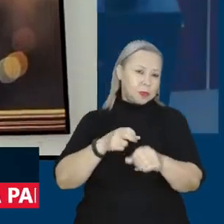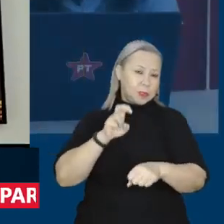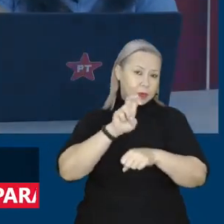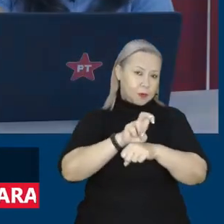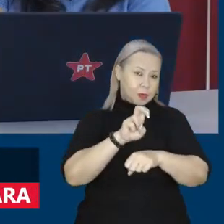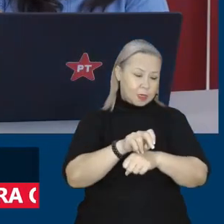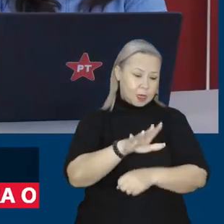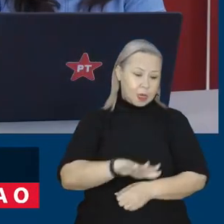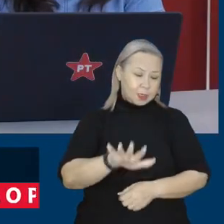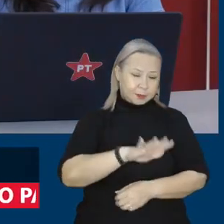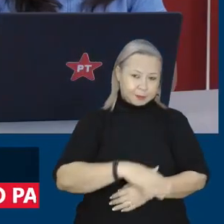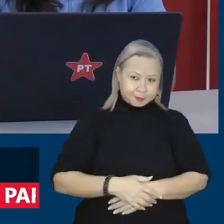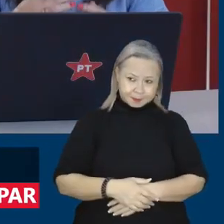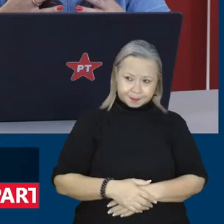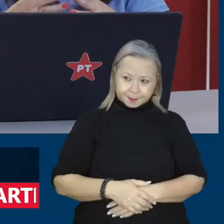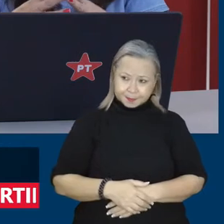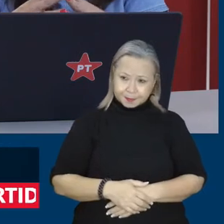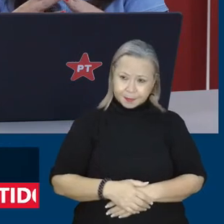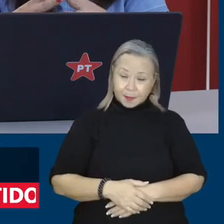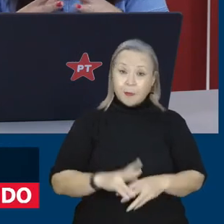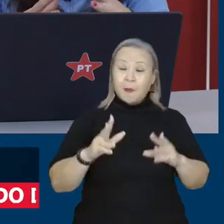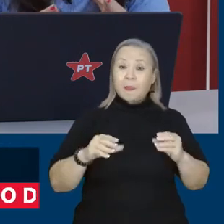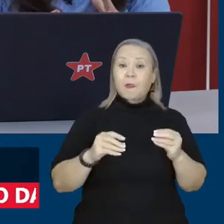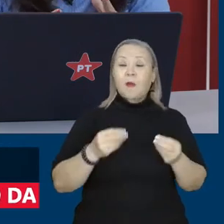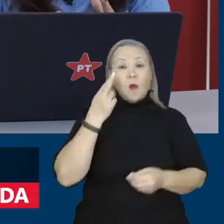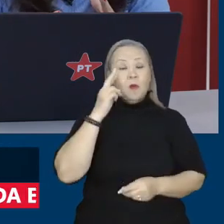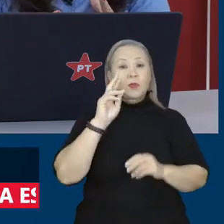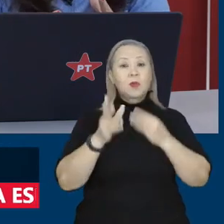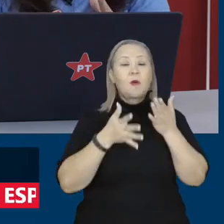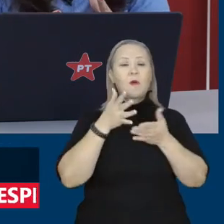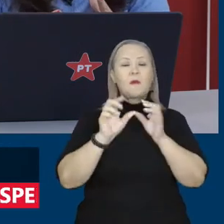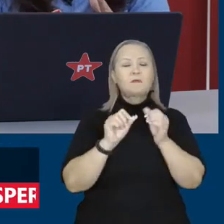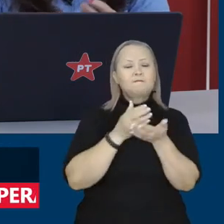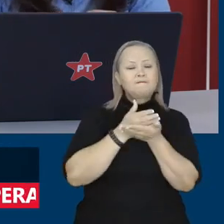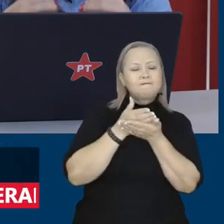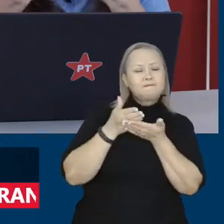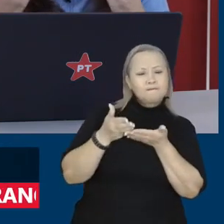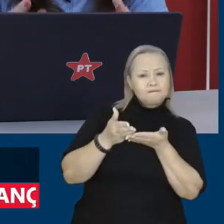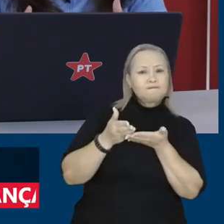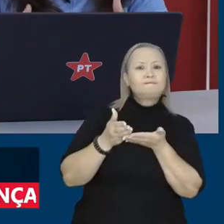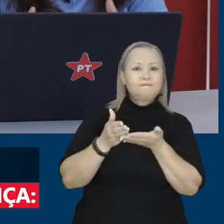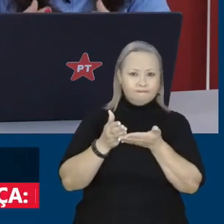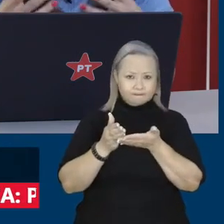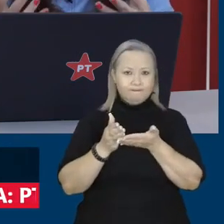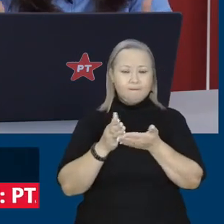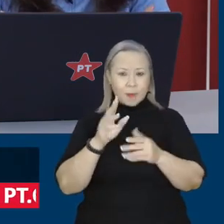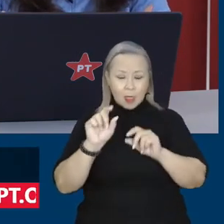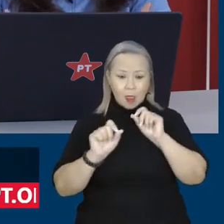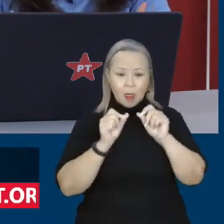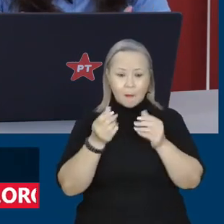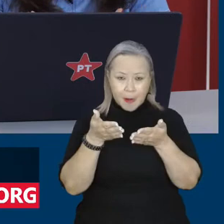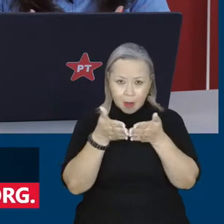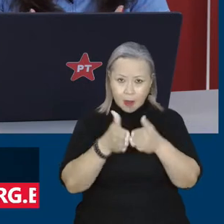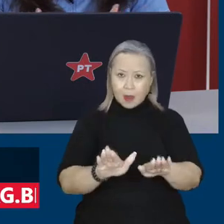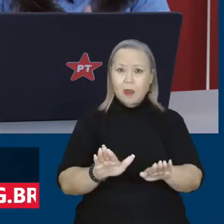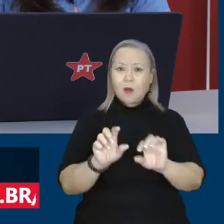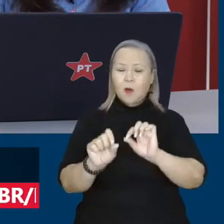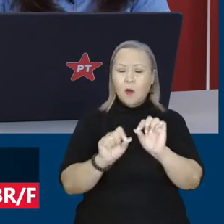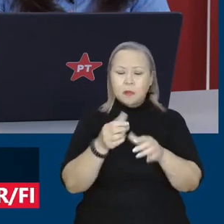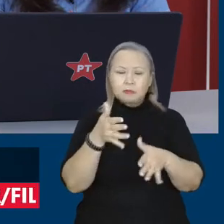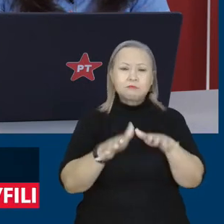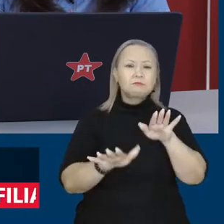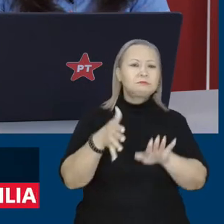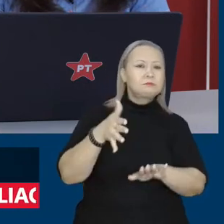falei Porque como o senhor falou Esse é só um ponto de partida né Senador para recompor minimamente